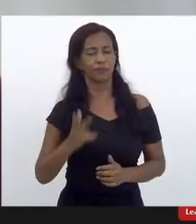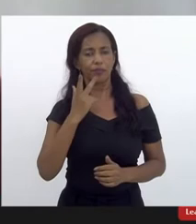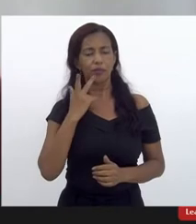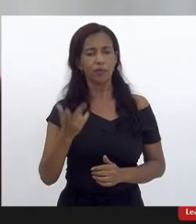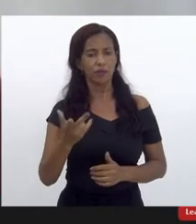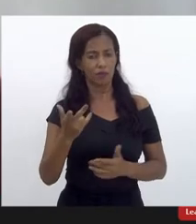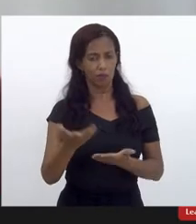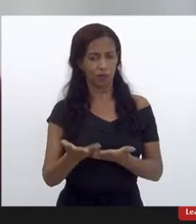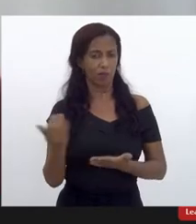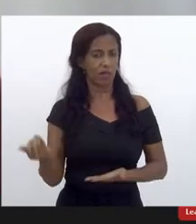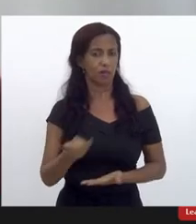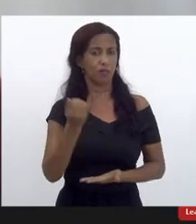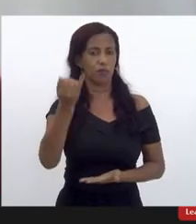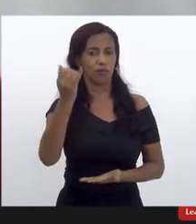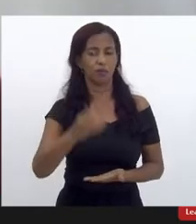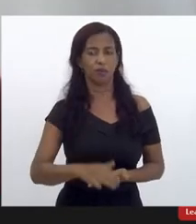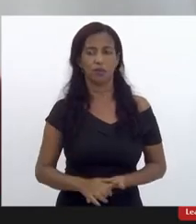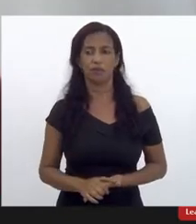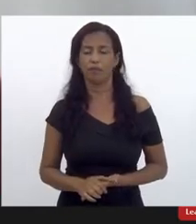que precisava colocar